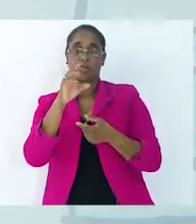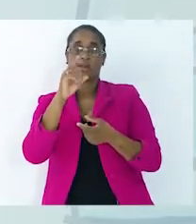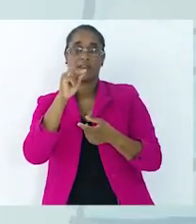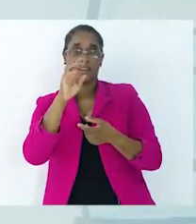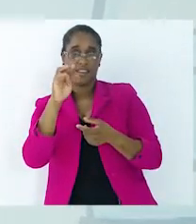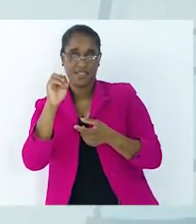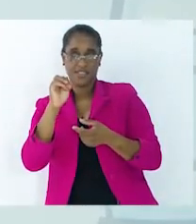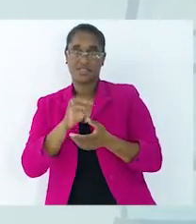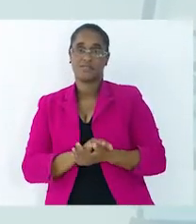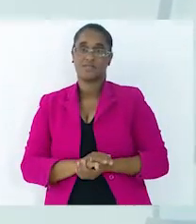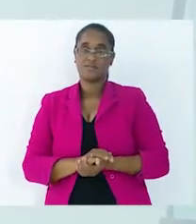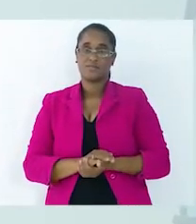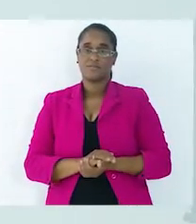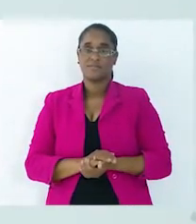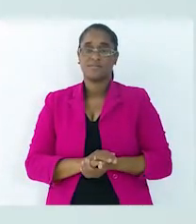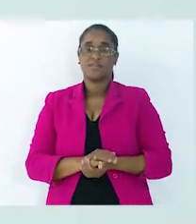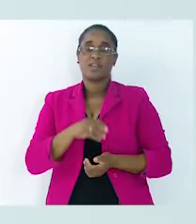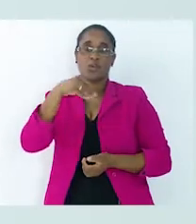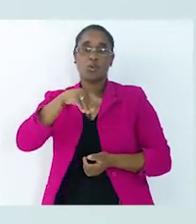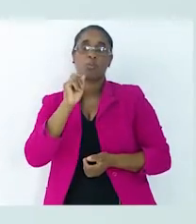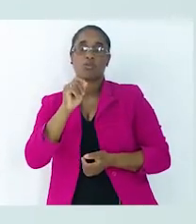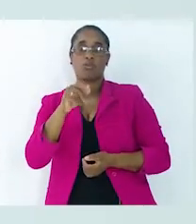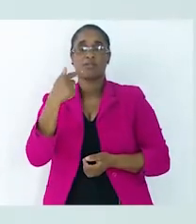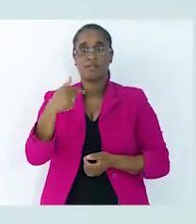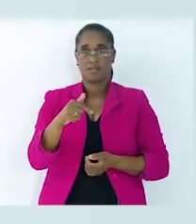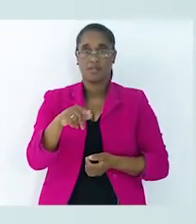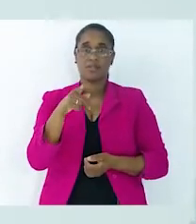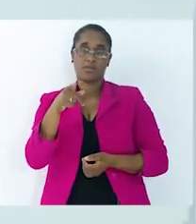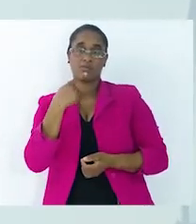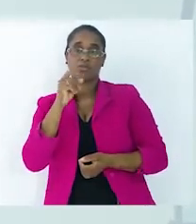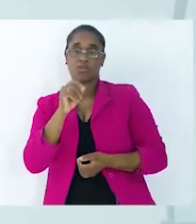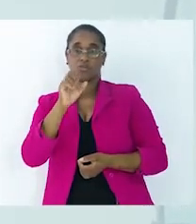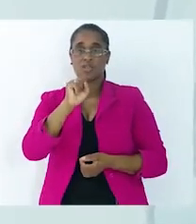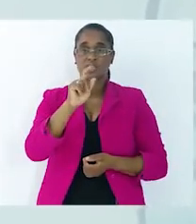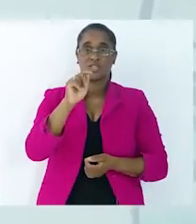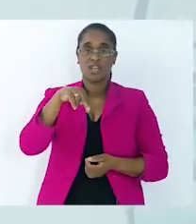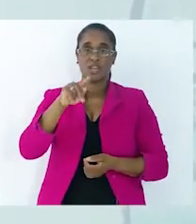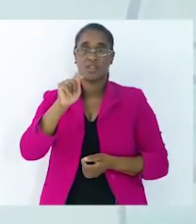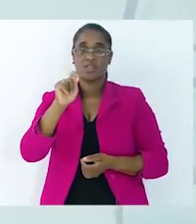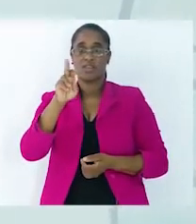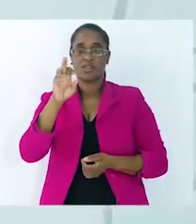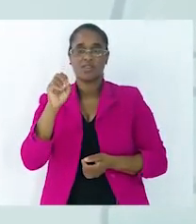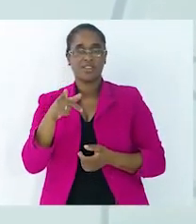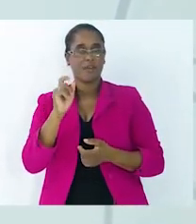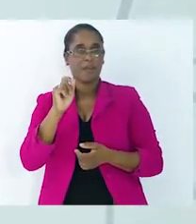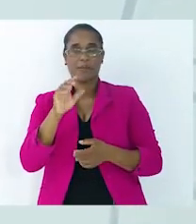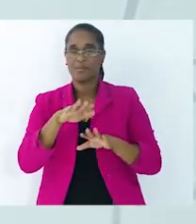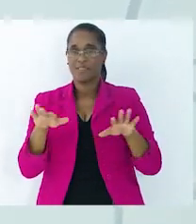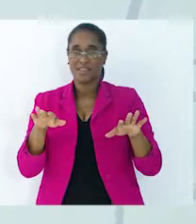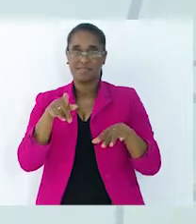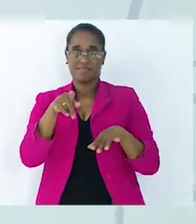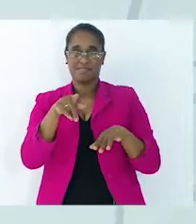Vais para o as, que é o pronome que leva-te para o número e género. Ok, então fechar aí. Já